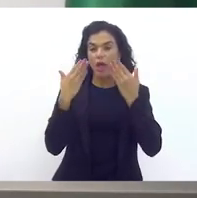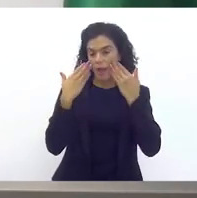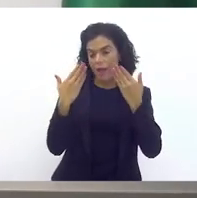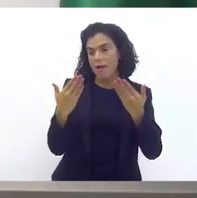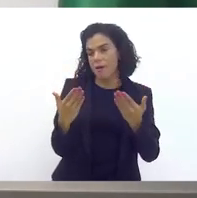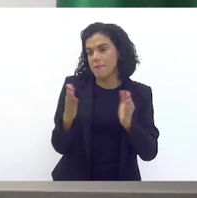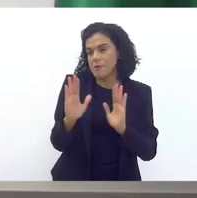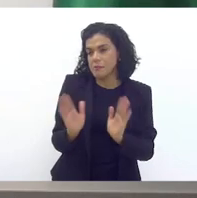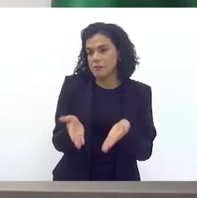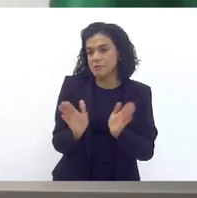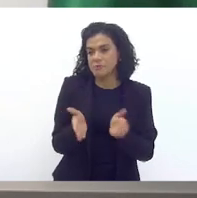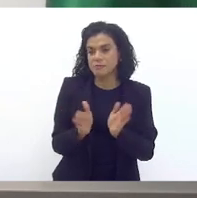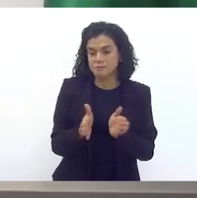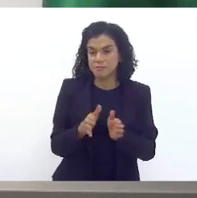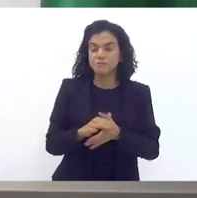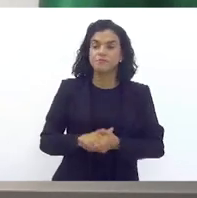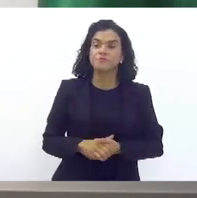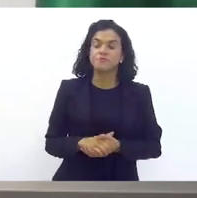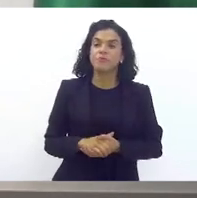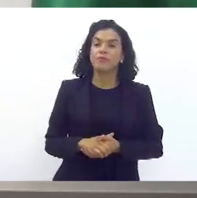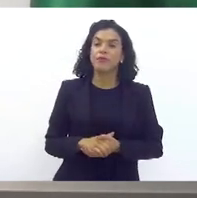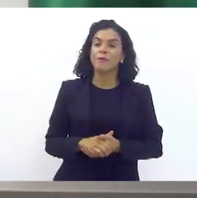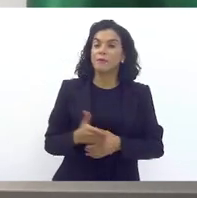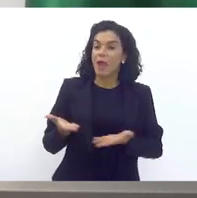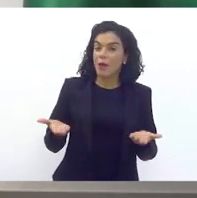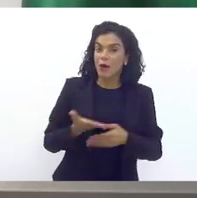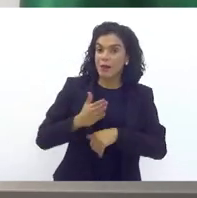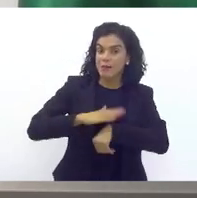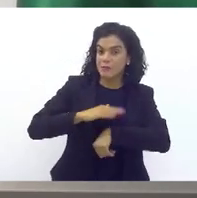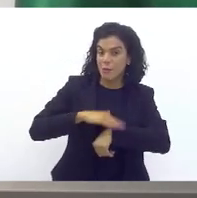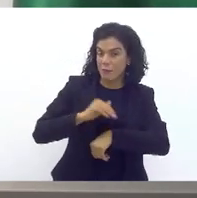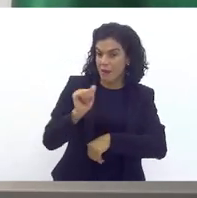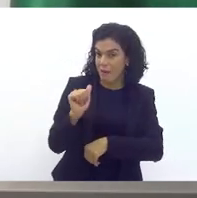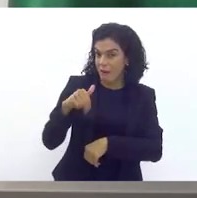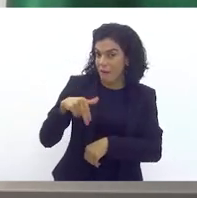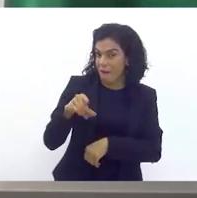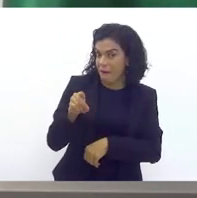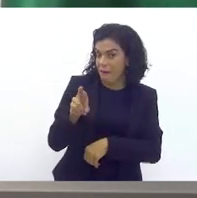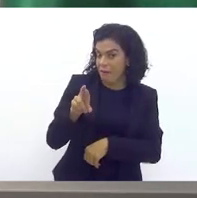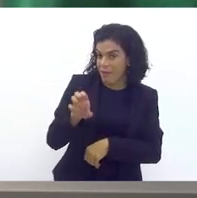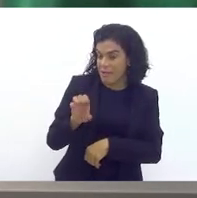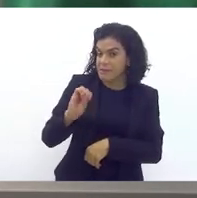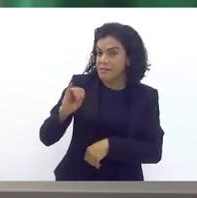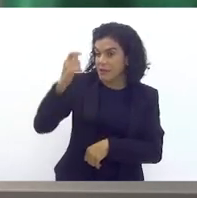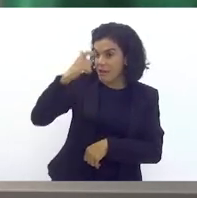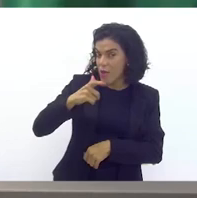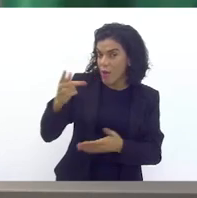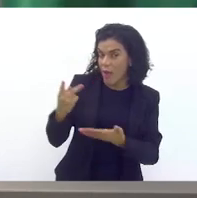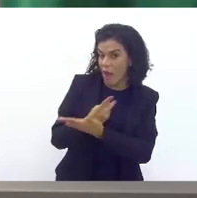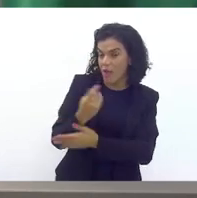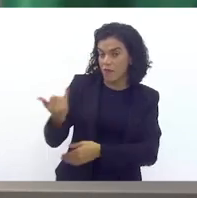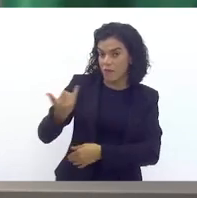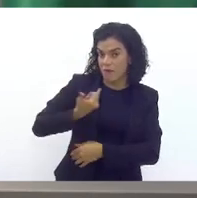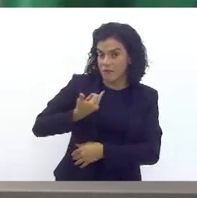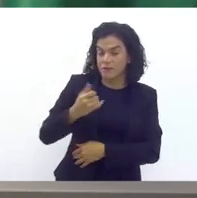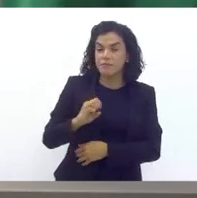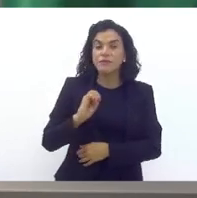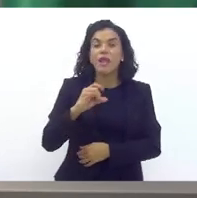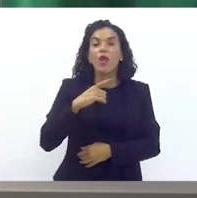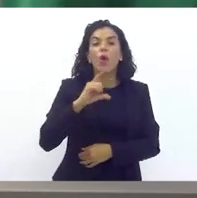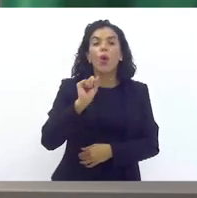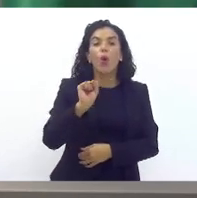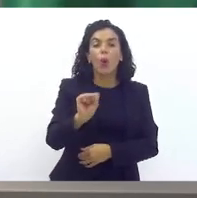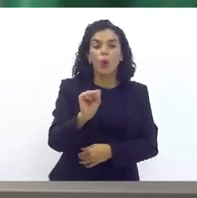apresentado. Né, nesse momento, André, me corrija se eu estiver errado, tem 8 pontos que fazem